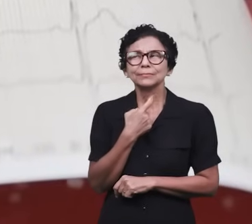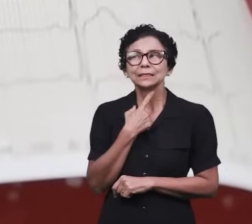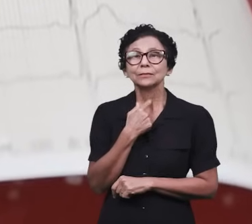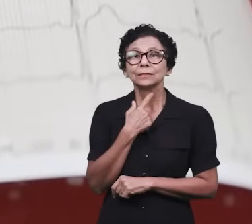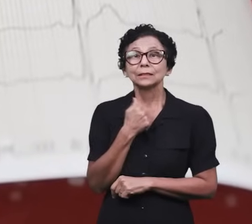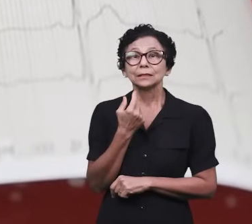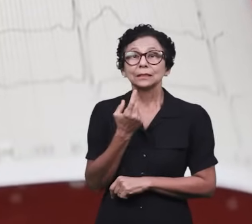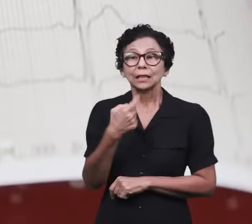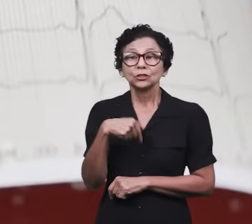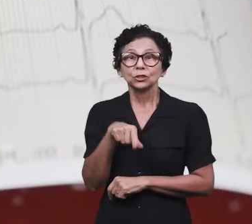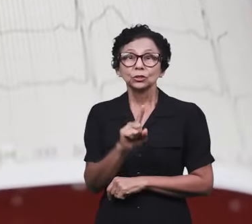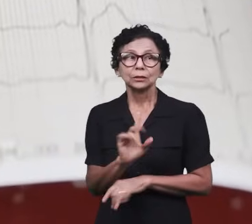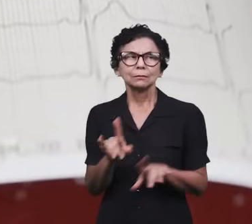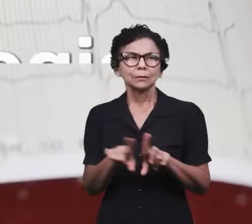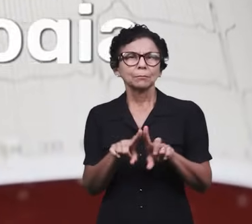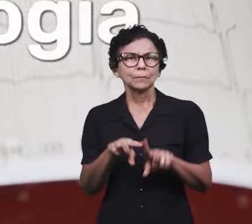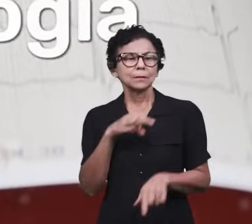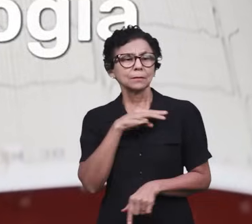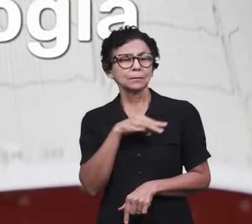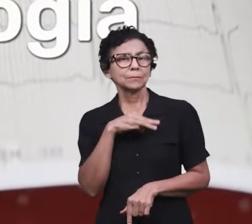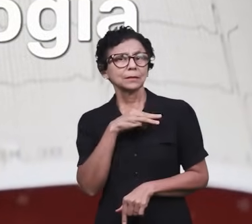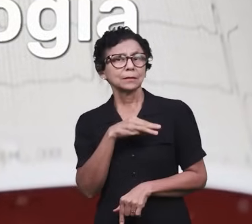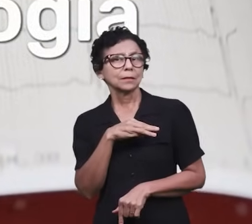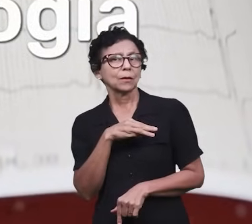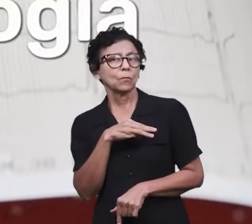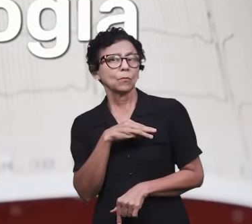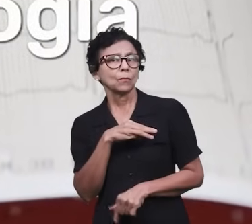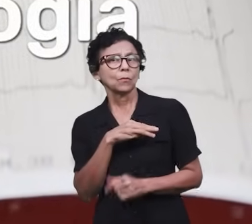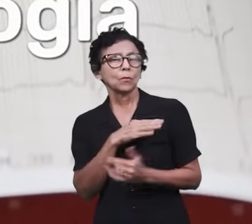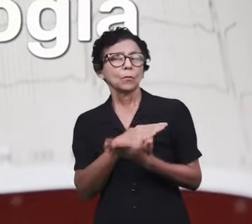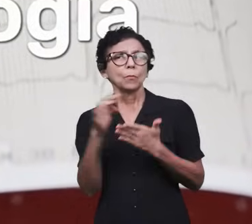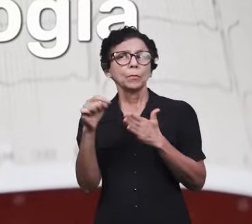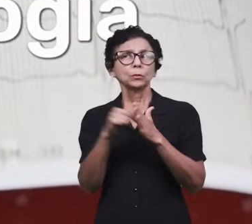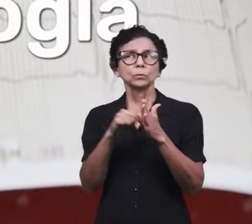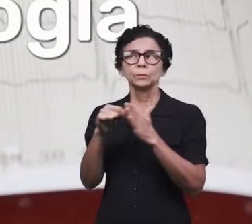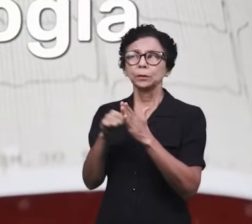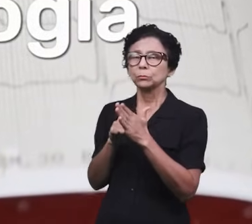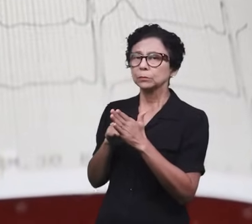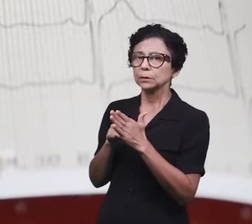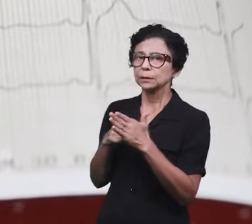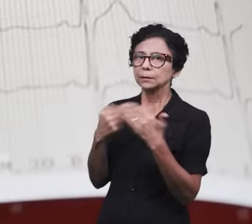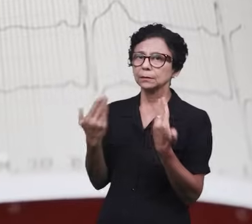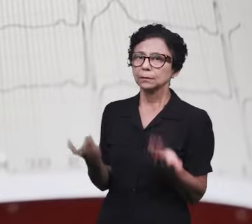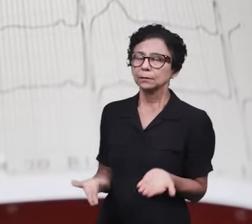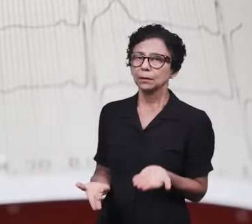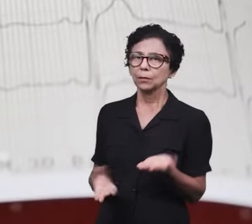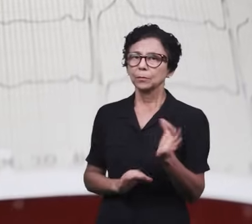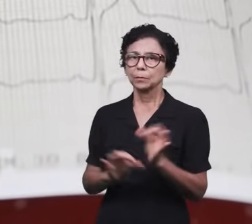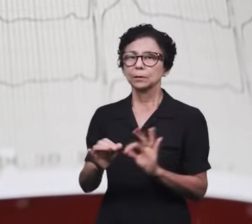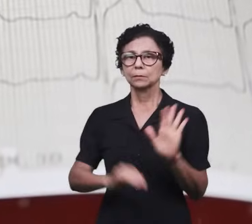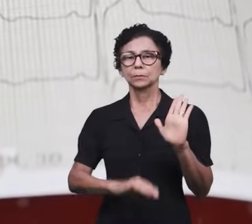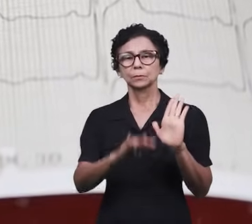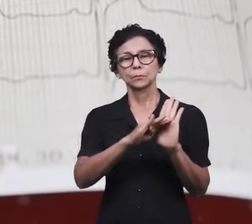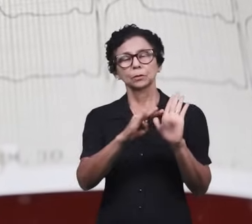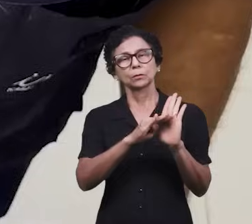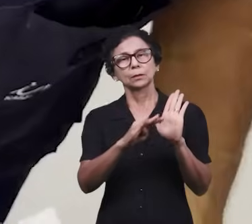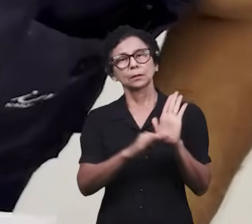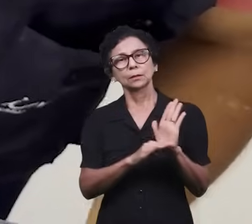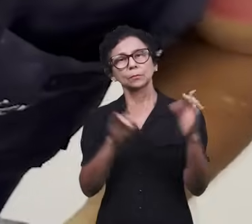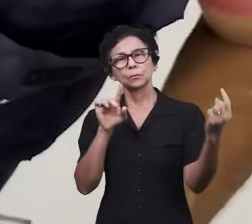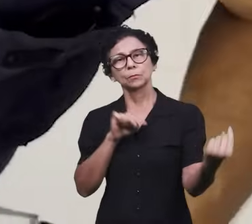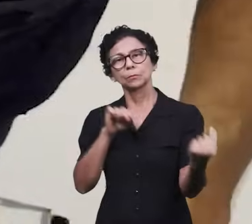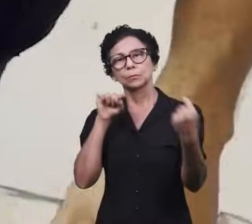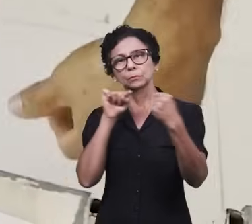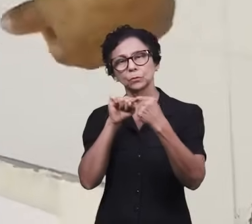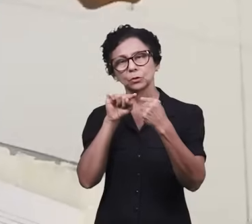surgir, e daí a necessidade de nós fazermos este programa com o objetivo de trazer o esclarecimento. Mas nós faremos